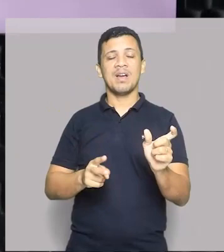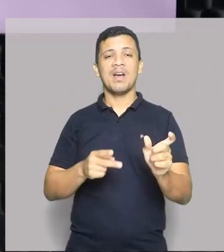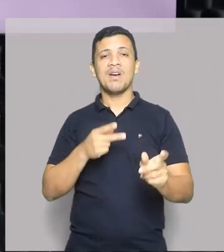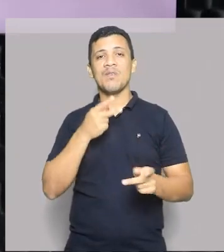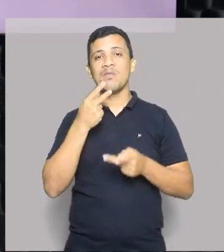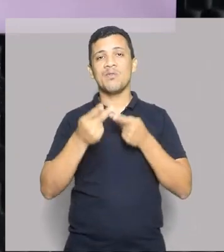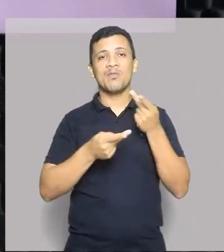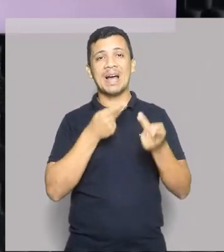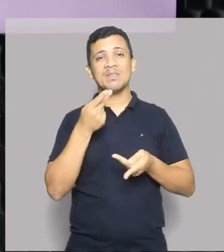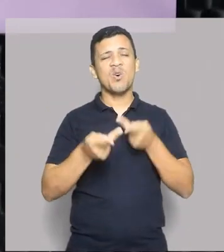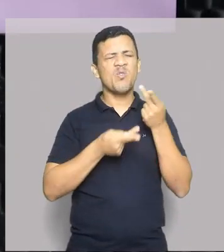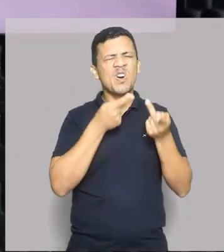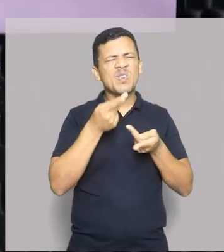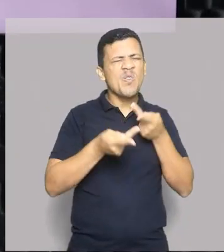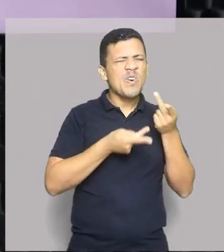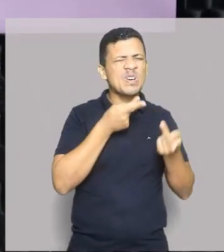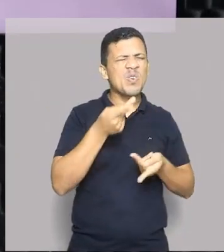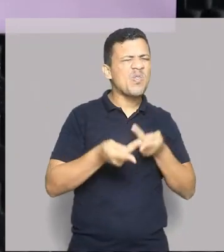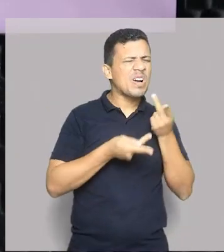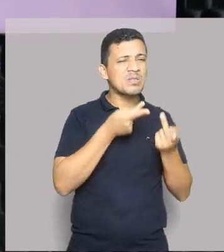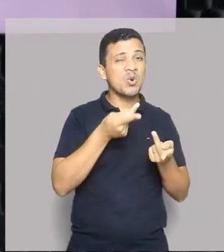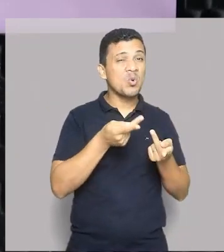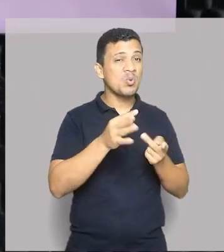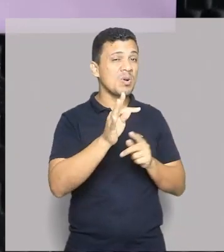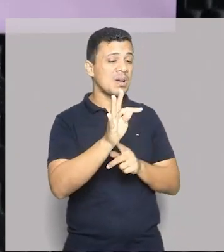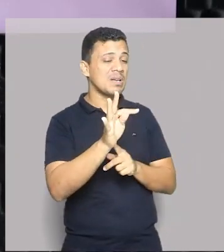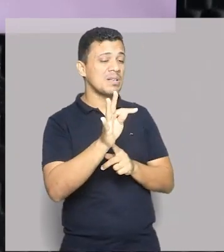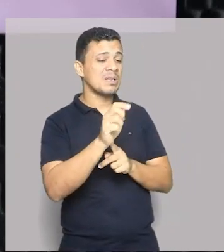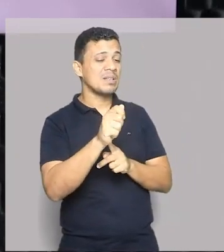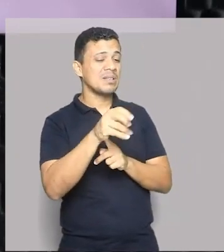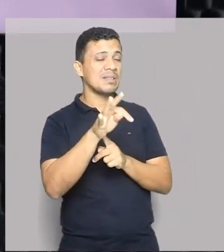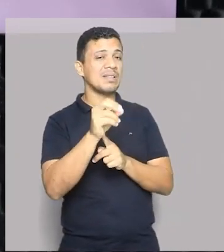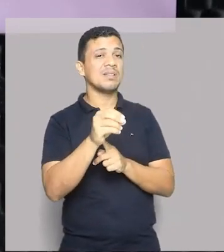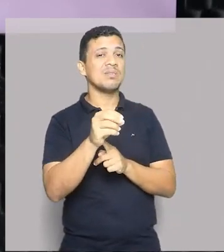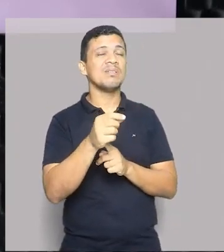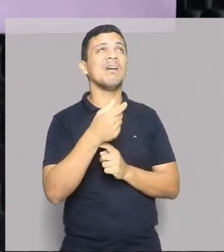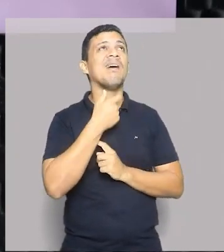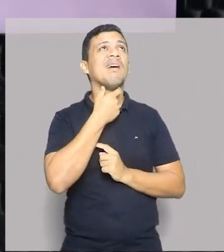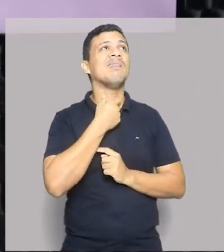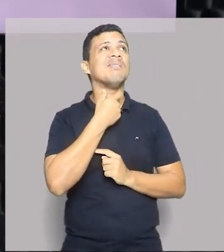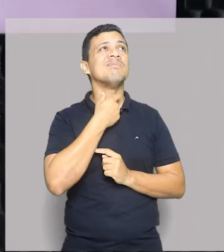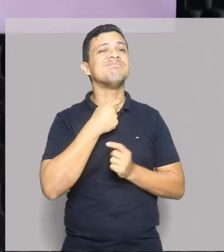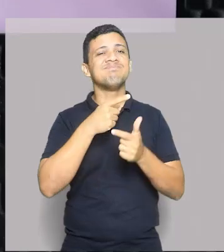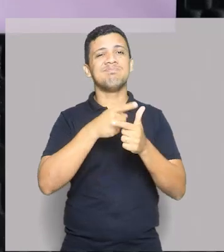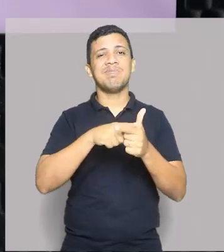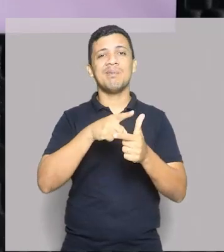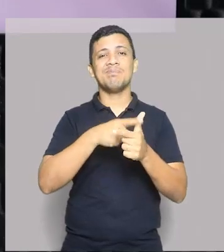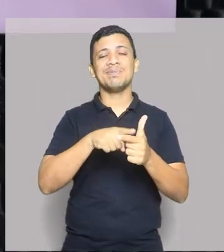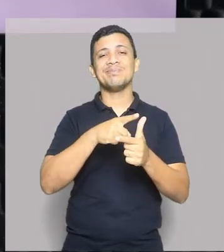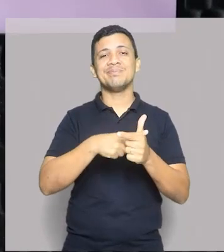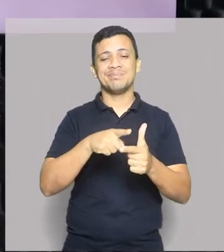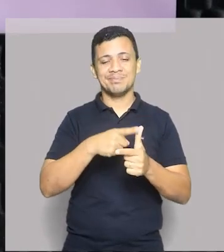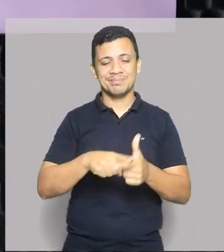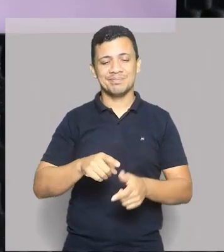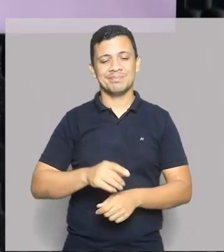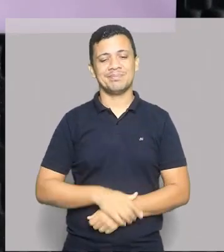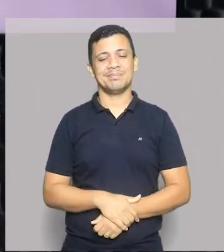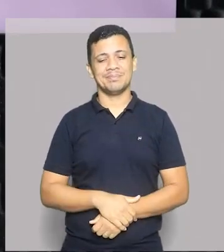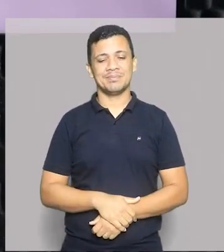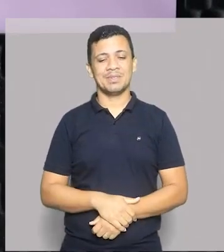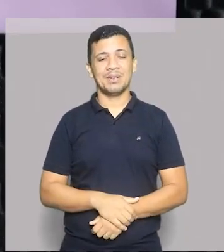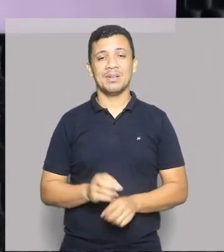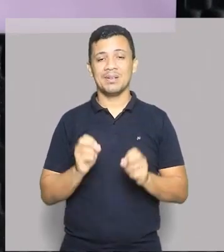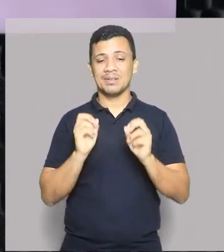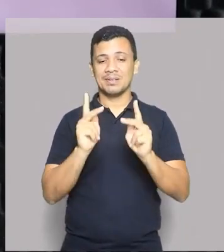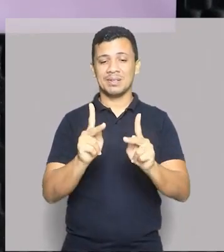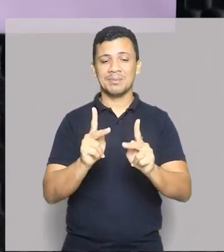ficou rouco. O que ficar rouco é a oração consecutiva. Expressa a ideia de consequência. Tudo